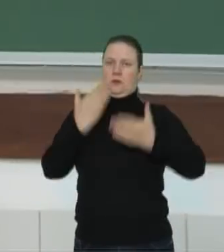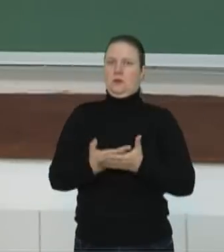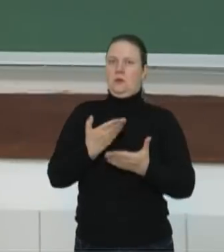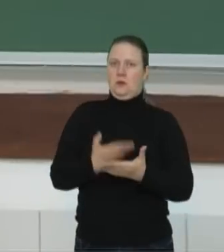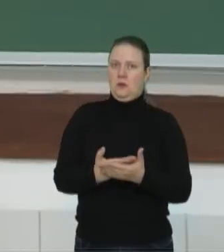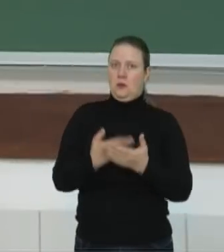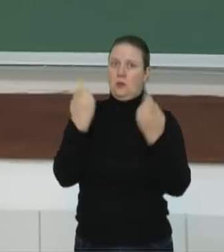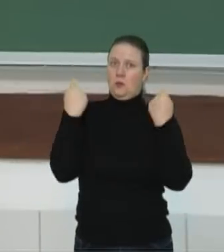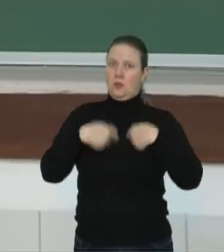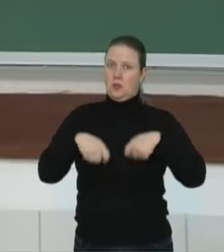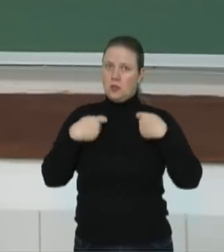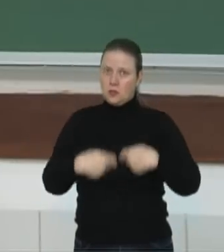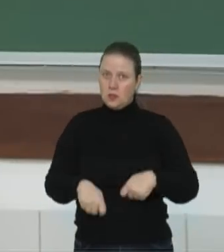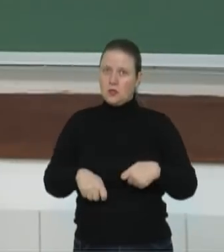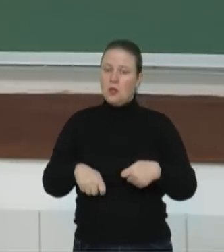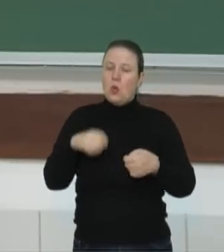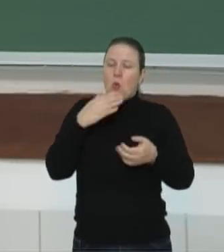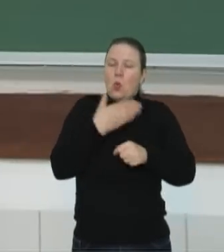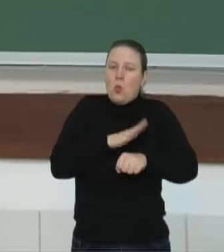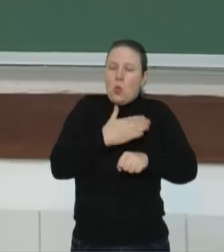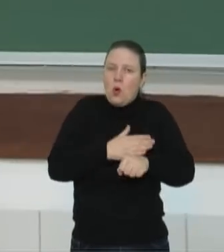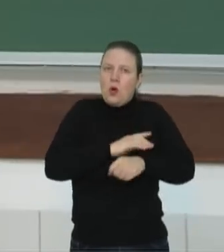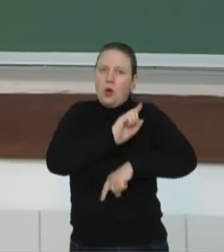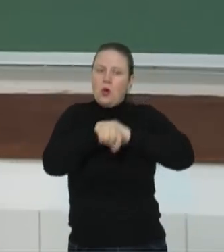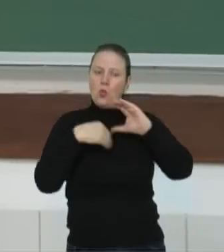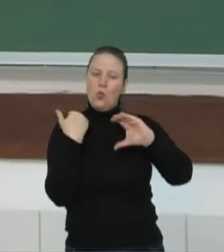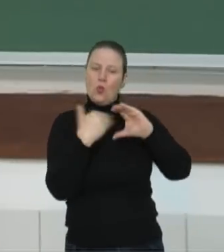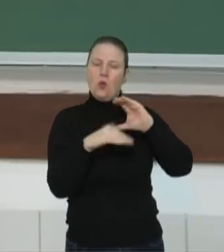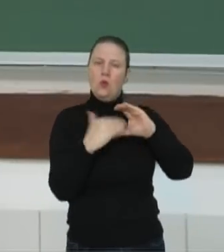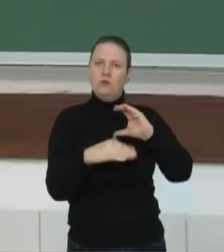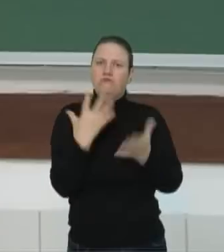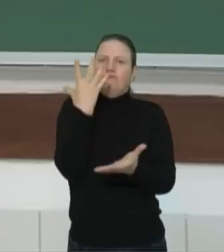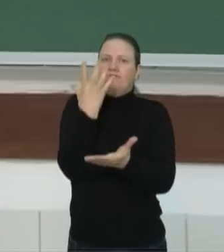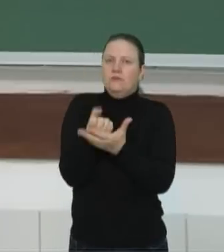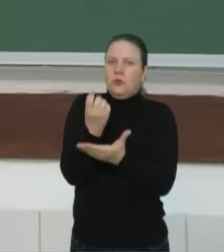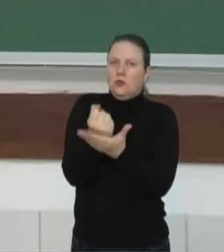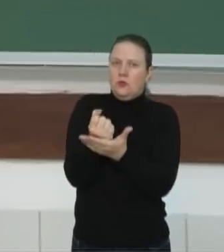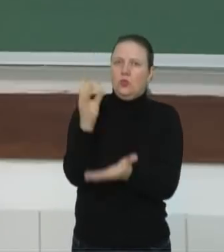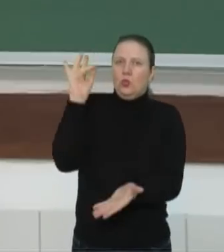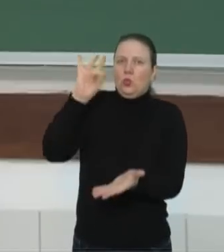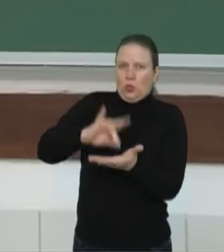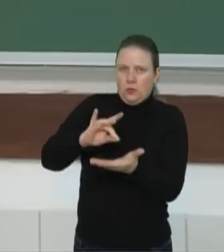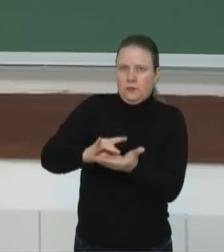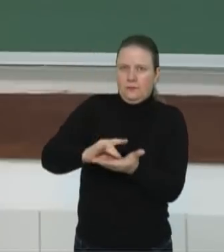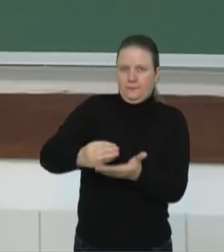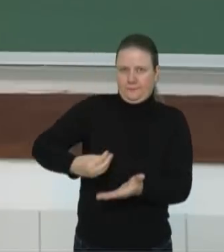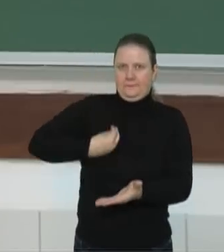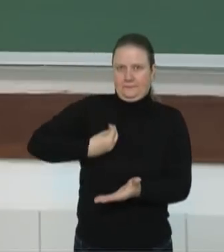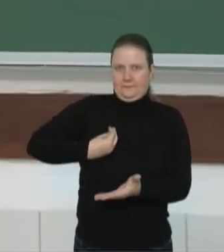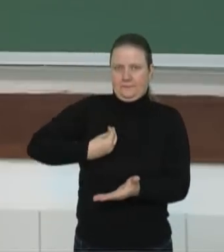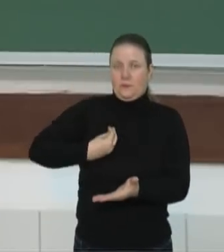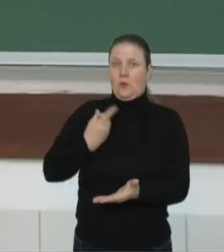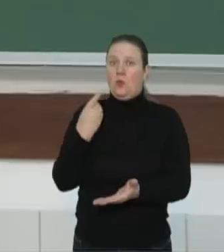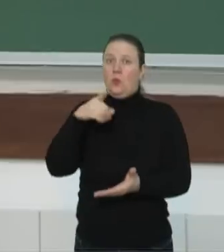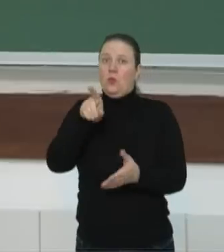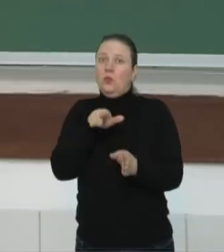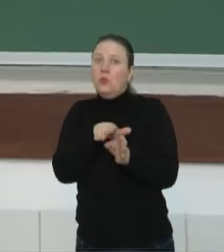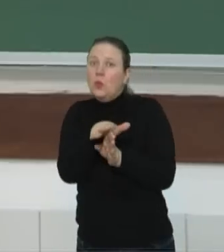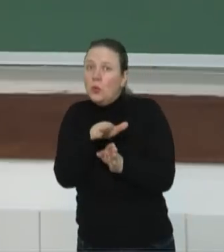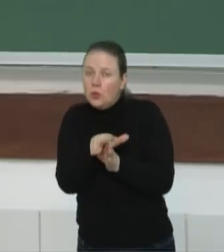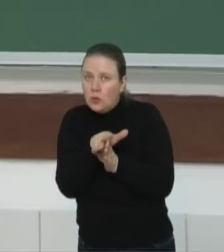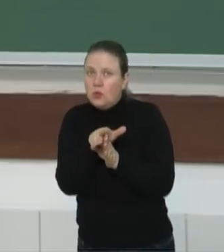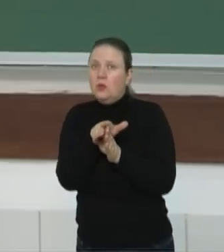Você deve preencher e enviar. Com isso, você garante a sua frequência na aula. Uma última